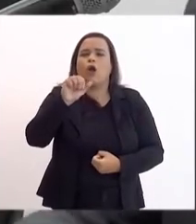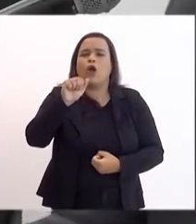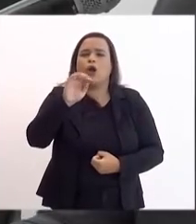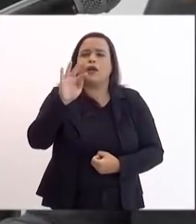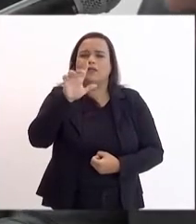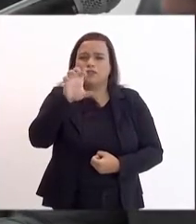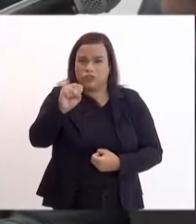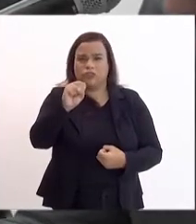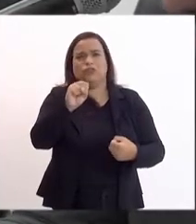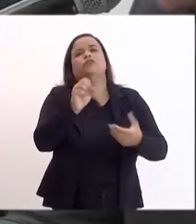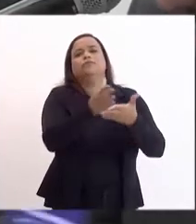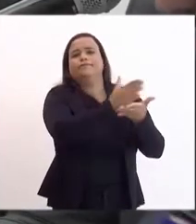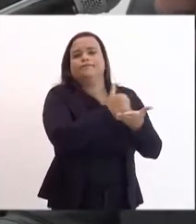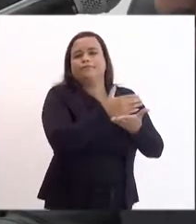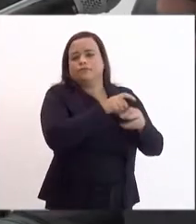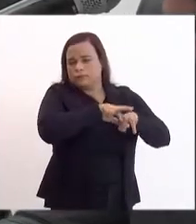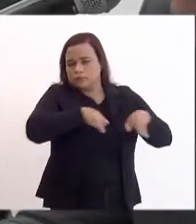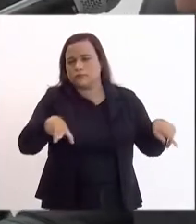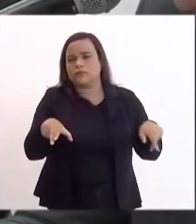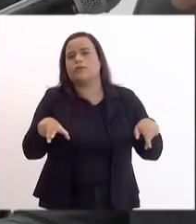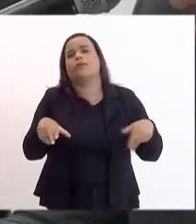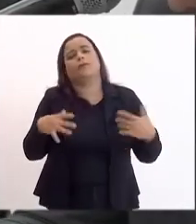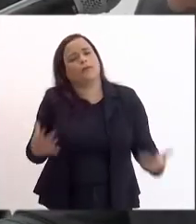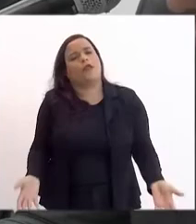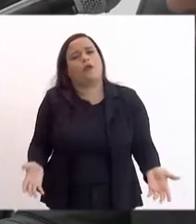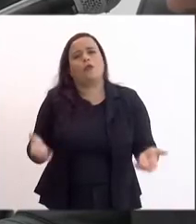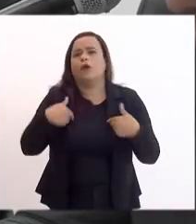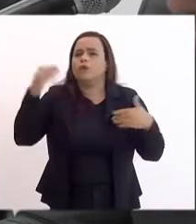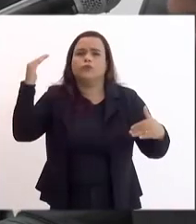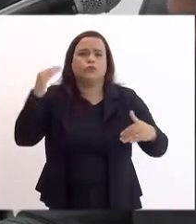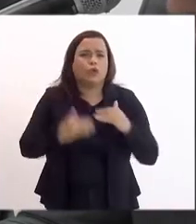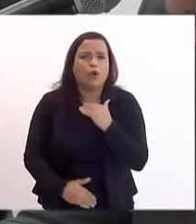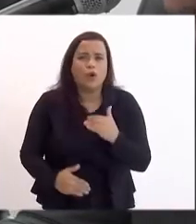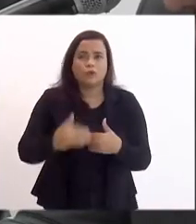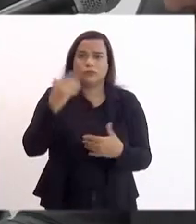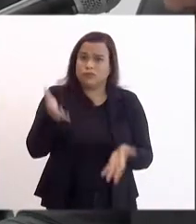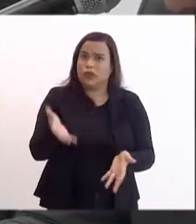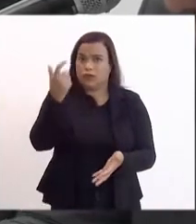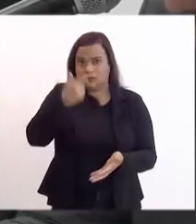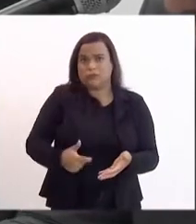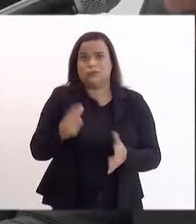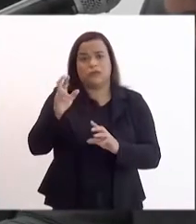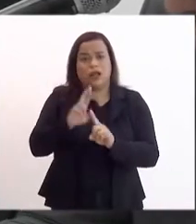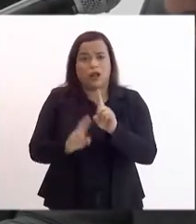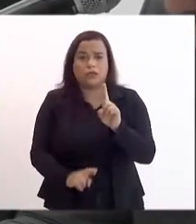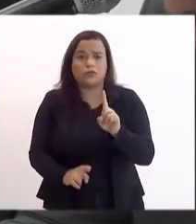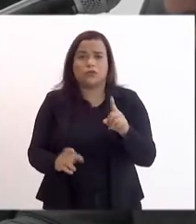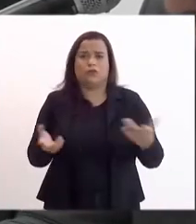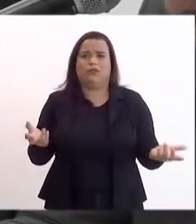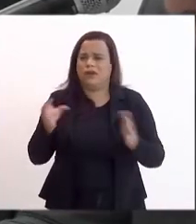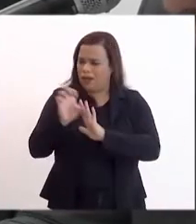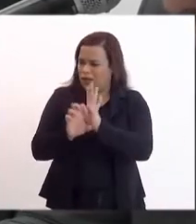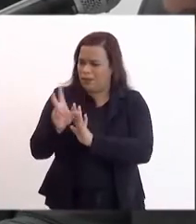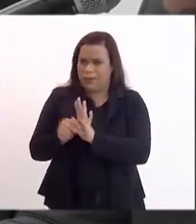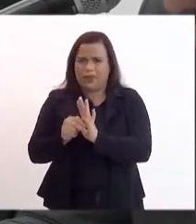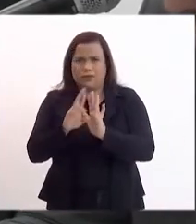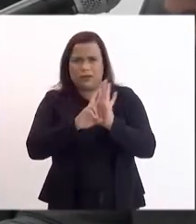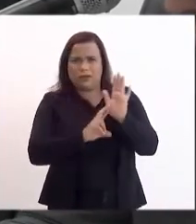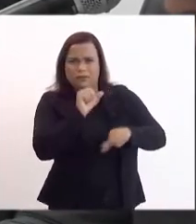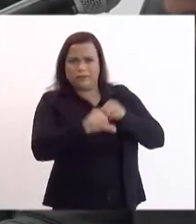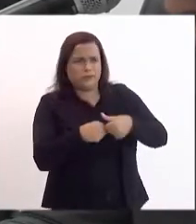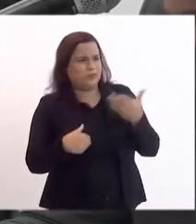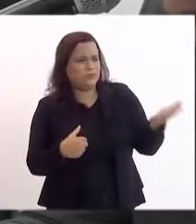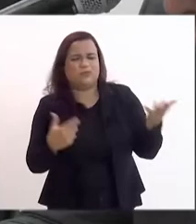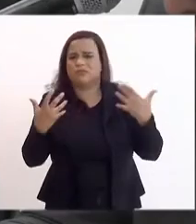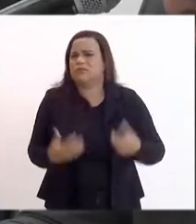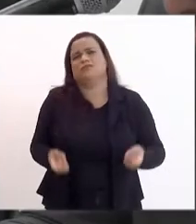E não concordaria jamais, como relator, que alguém apresentasse emendas modificando o relatório. Foi